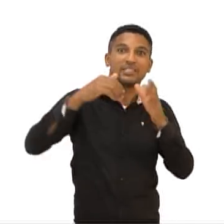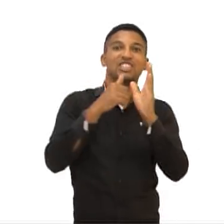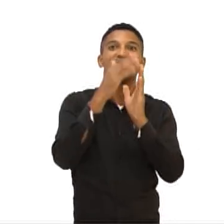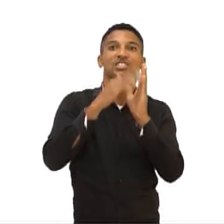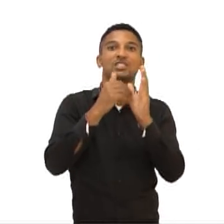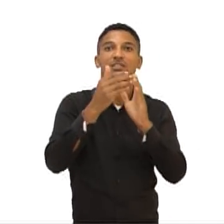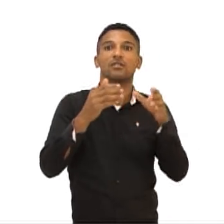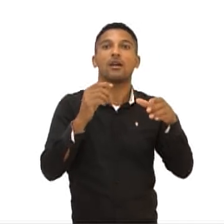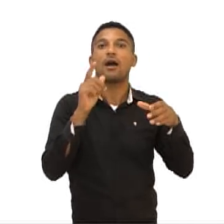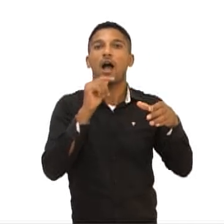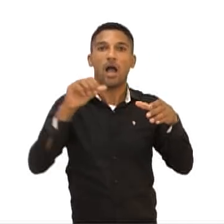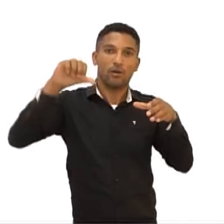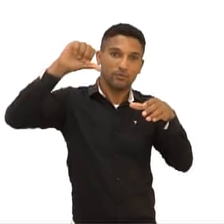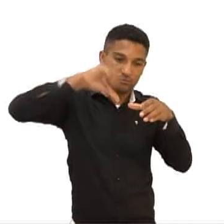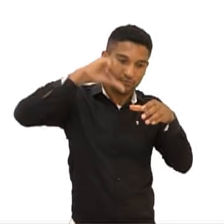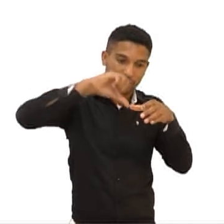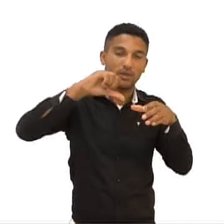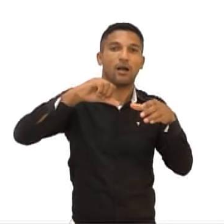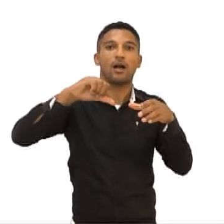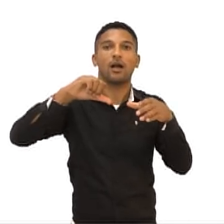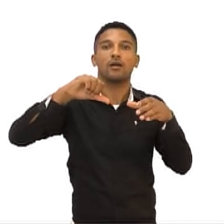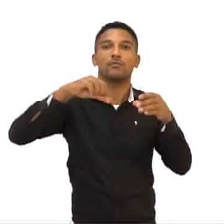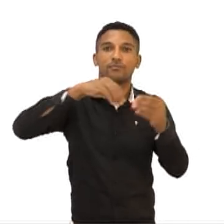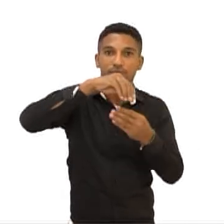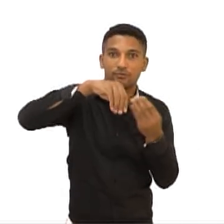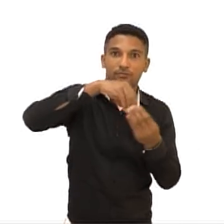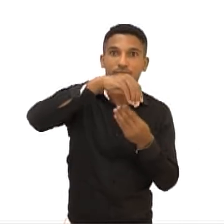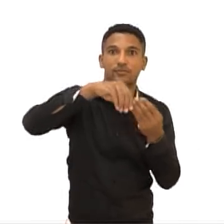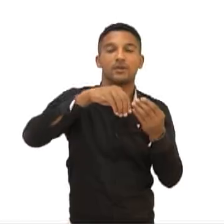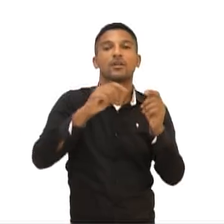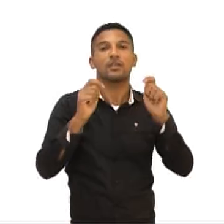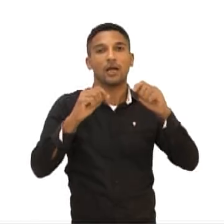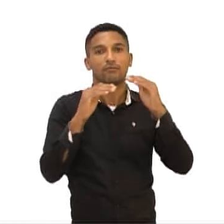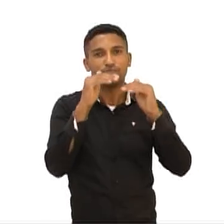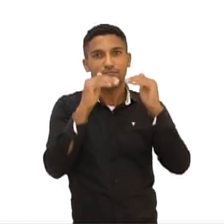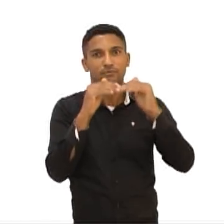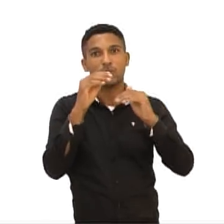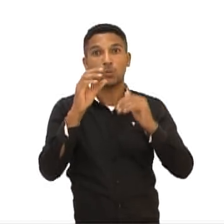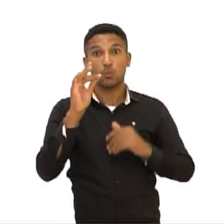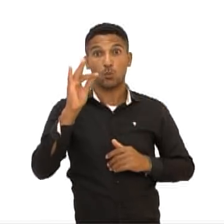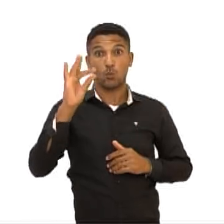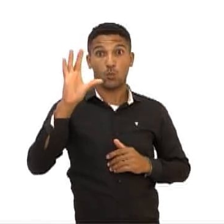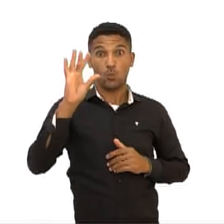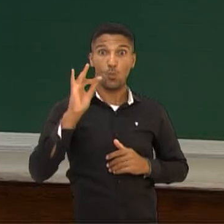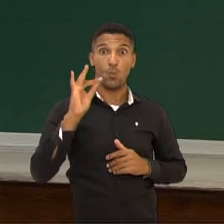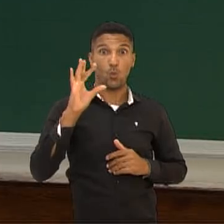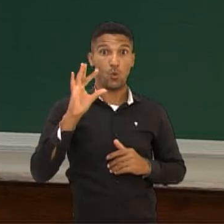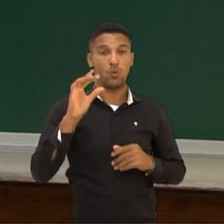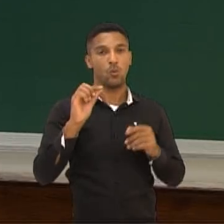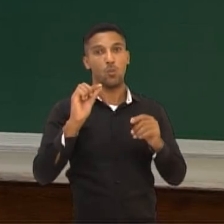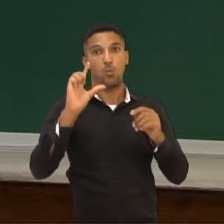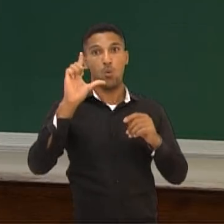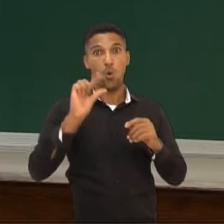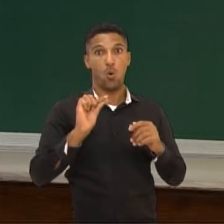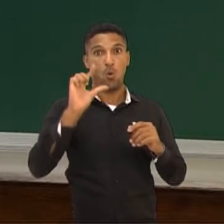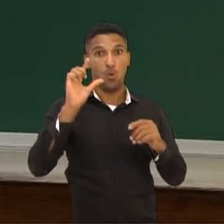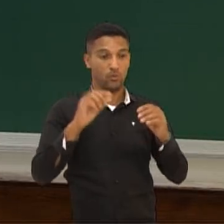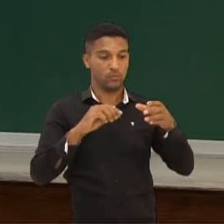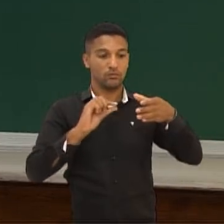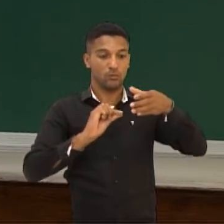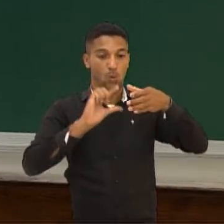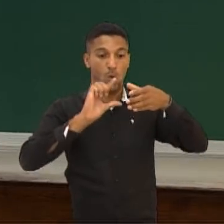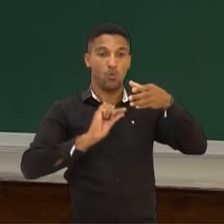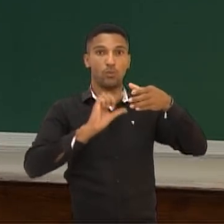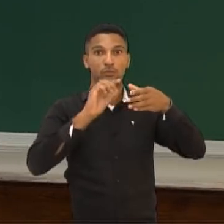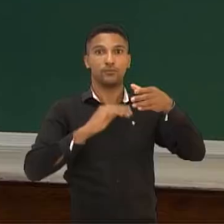a sua consistência, né? Então, esses solventes vão diluir, poder misturar melhor, né? E também a consistência que você vai querer